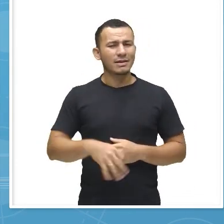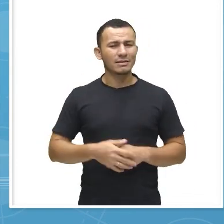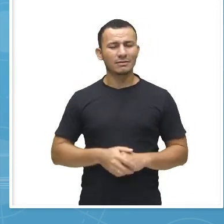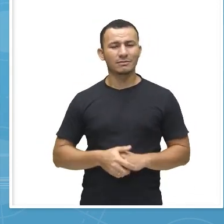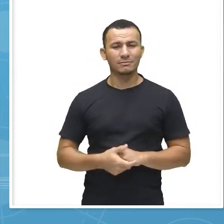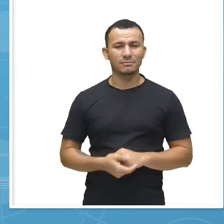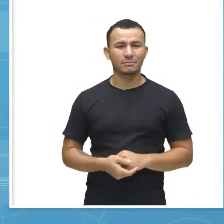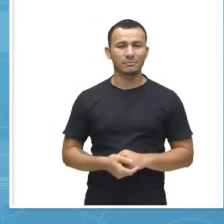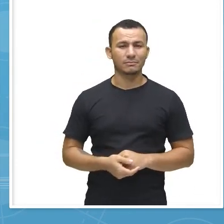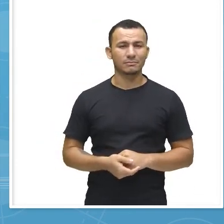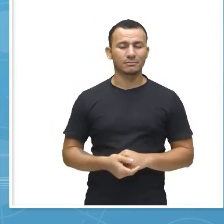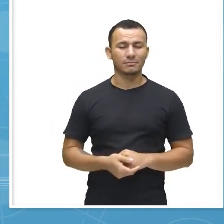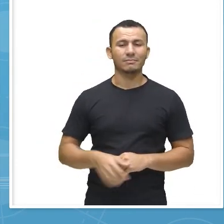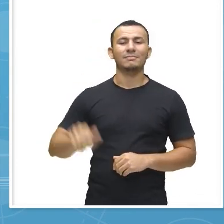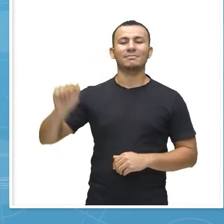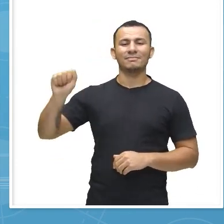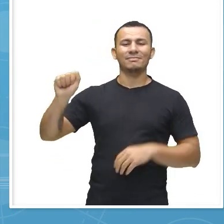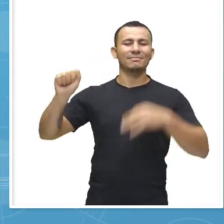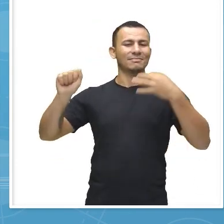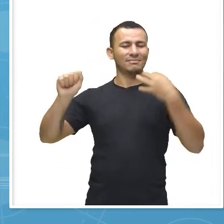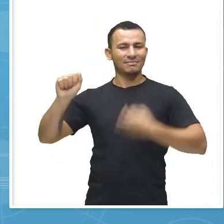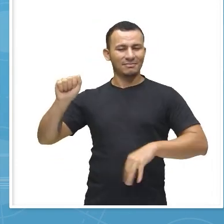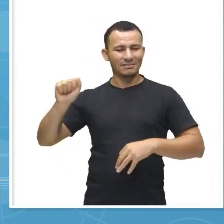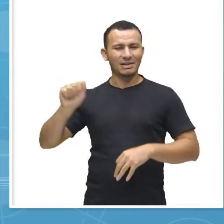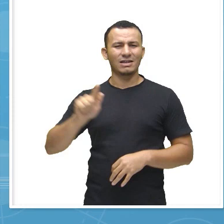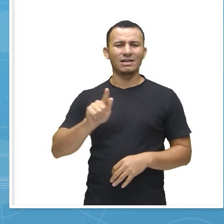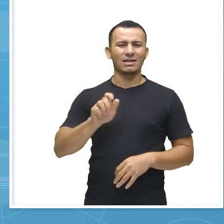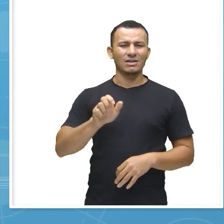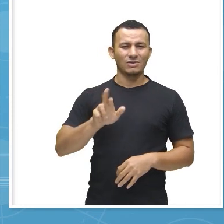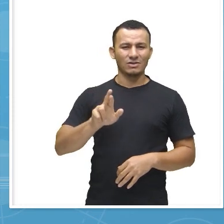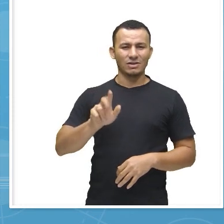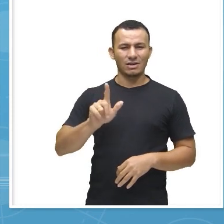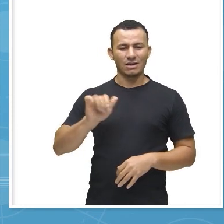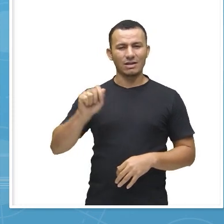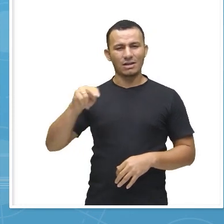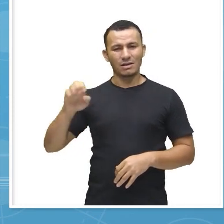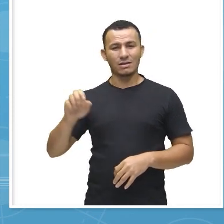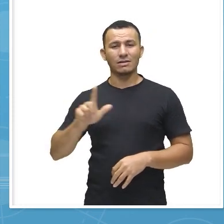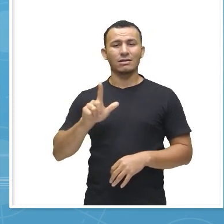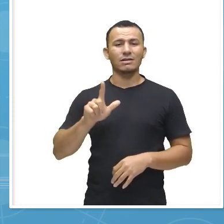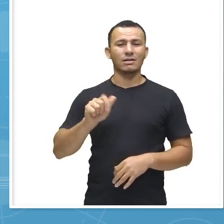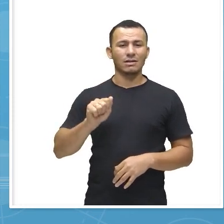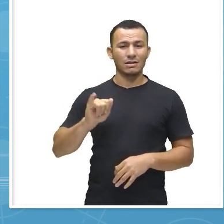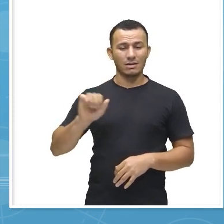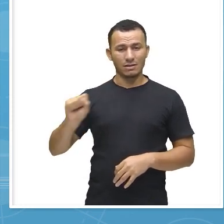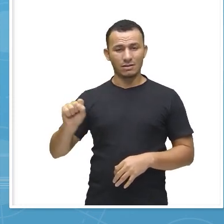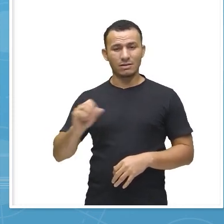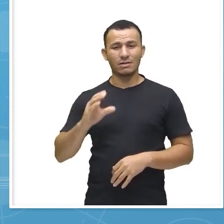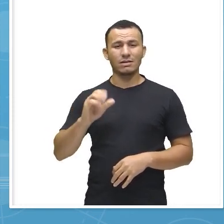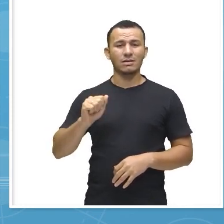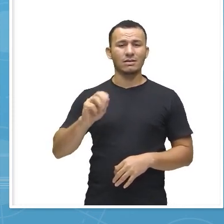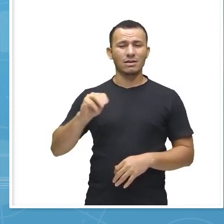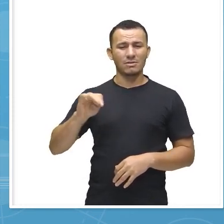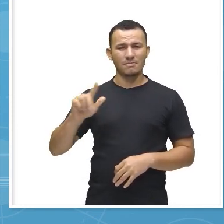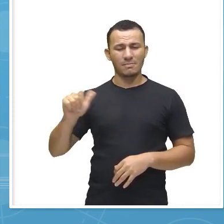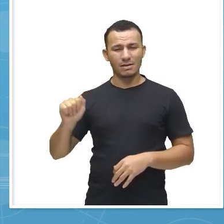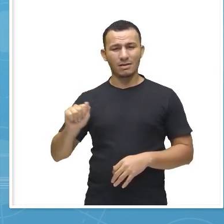alternativa correta, a letra A. Então aí, Gerliane, a Laís, o João Pedro, Camila,